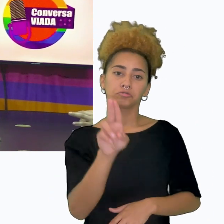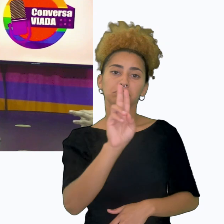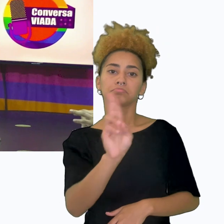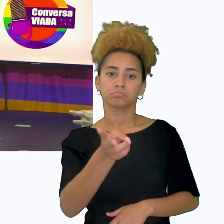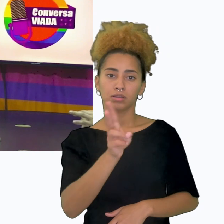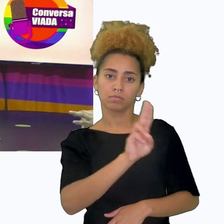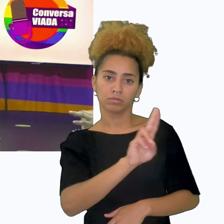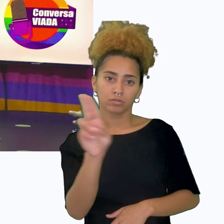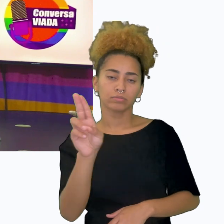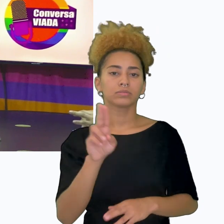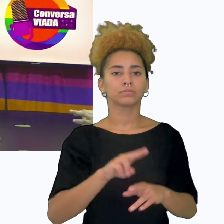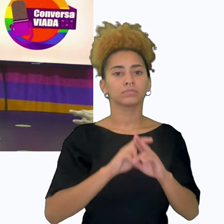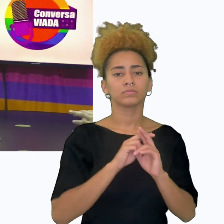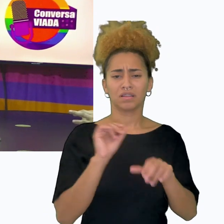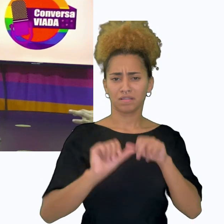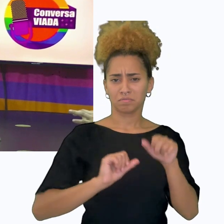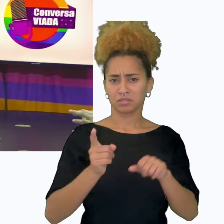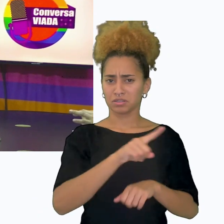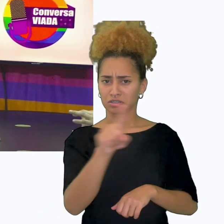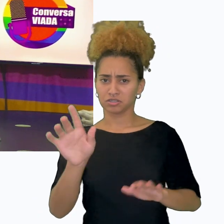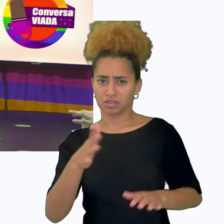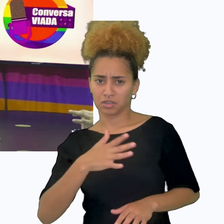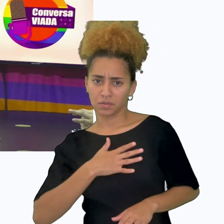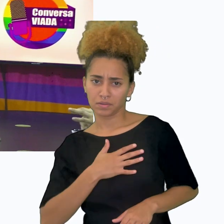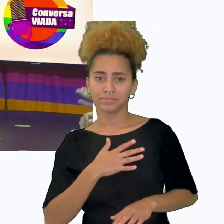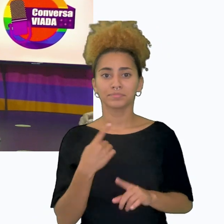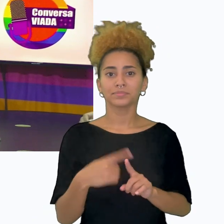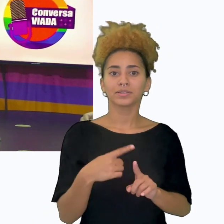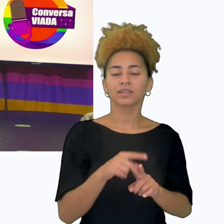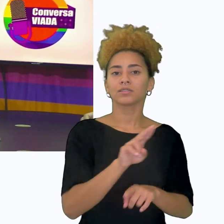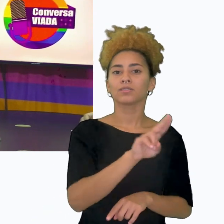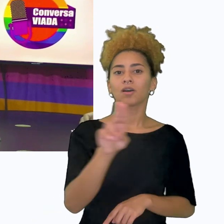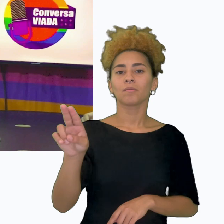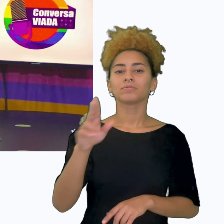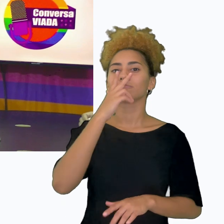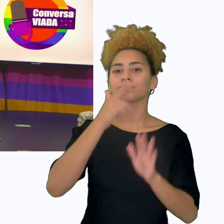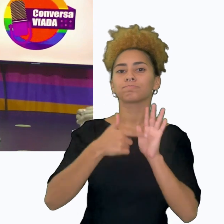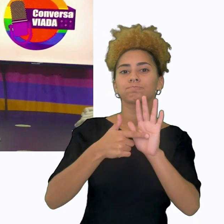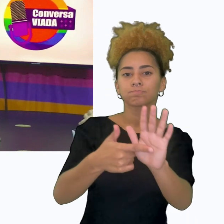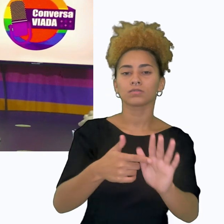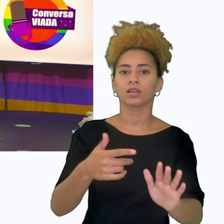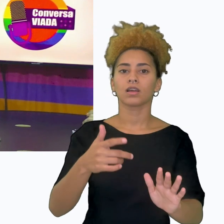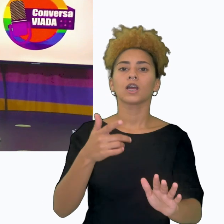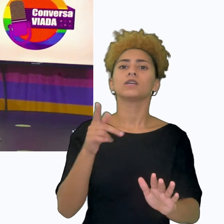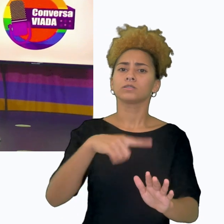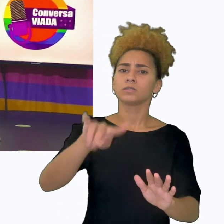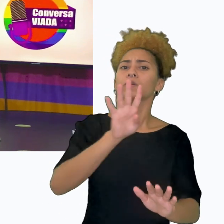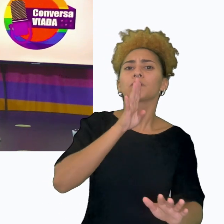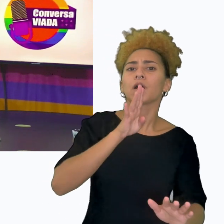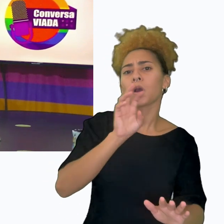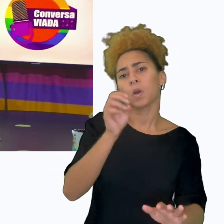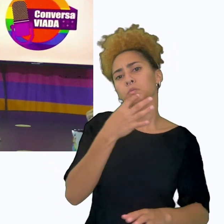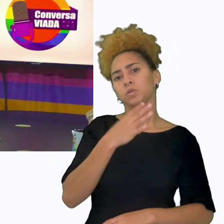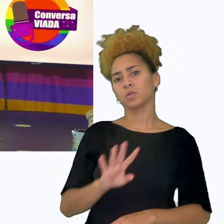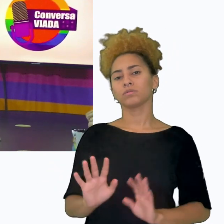Azevedo e ficou. Aí fica o Tina Azevedo, né? Eu não ia mudar, a pessoa já tinha gostado, todo mundo tinha. Porque um nome é coisa muito forte. Sim. Ou pega ou não